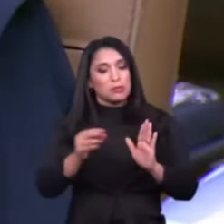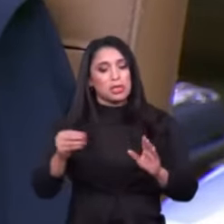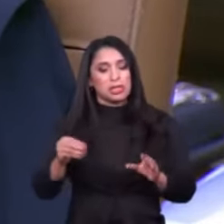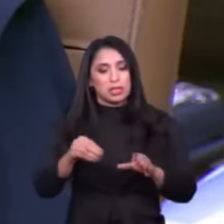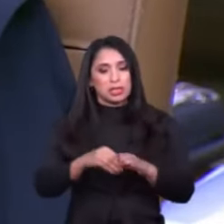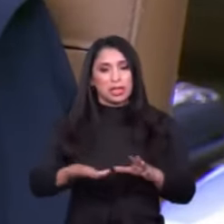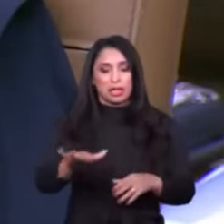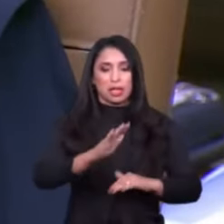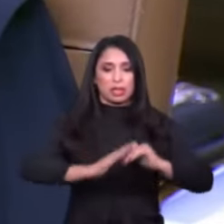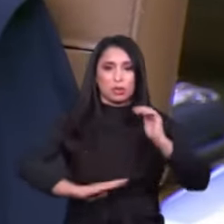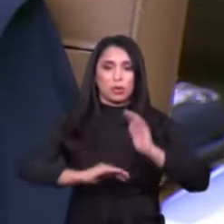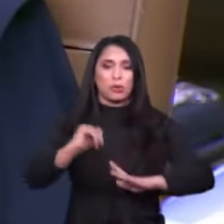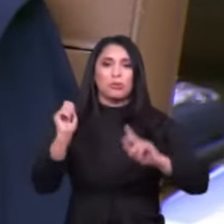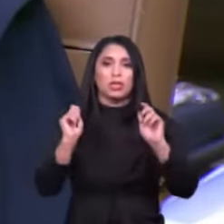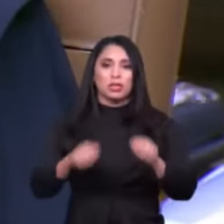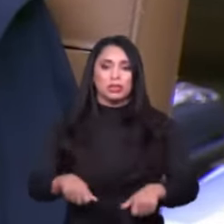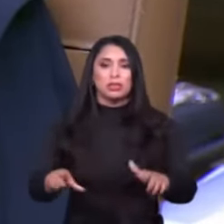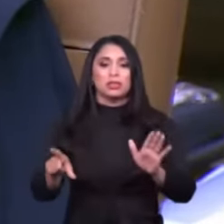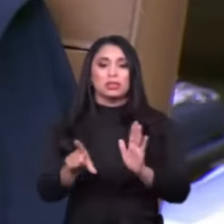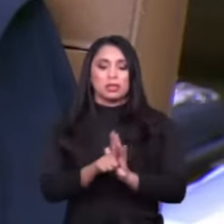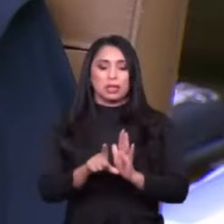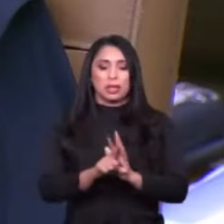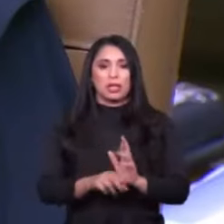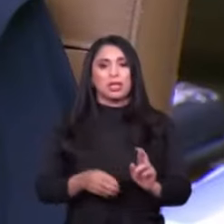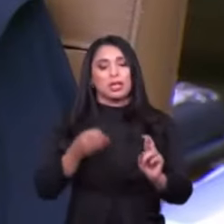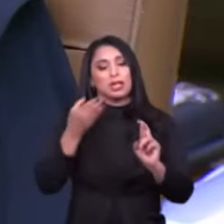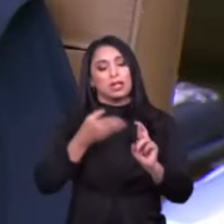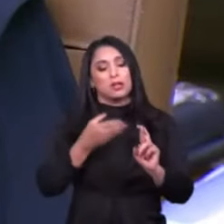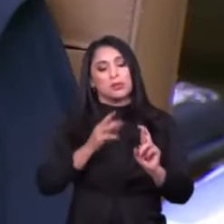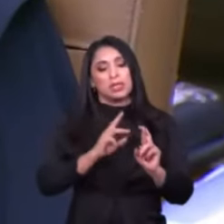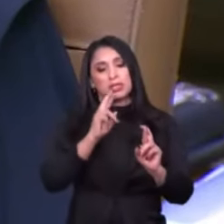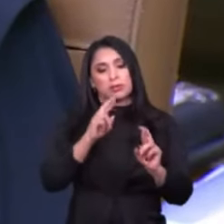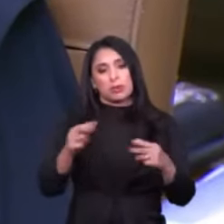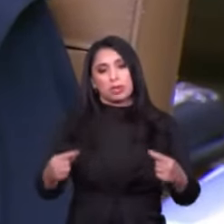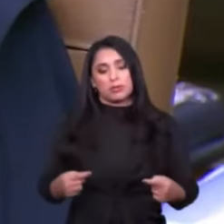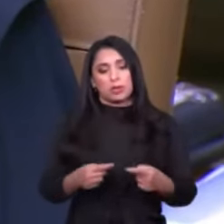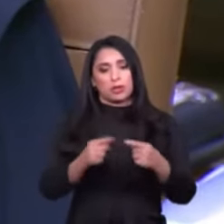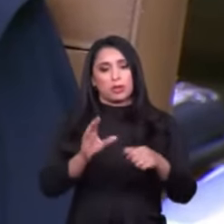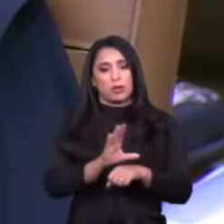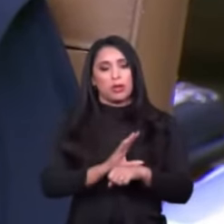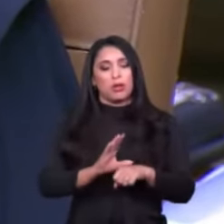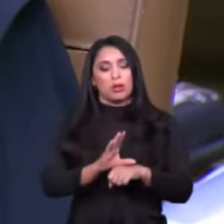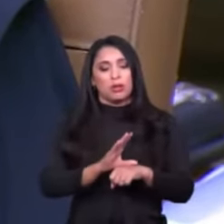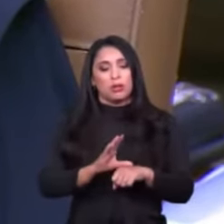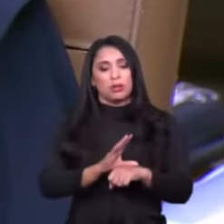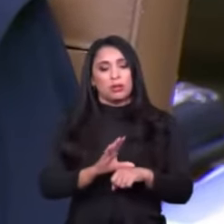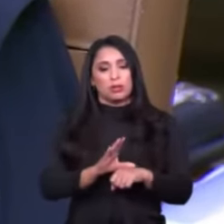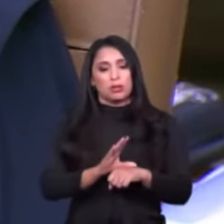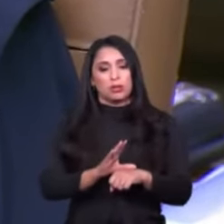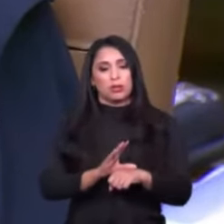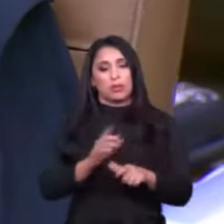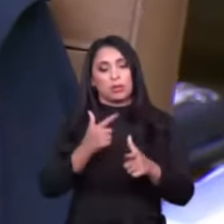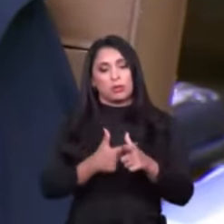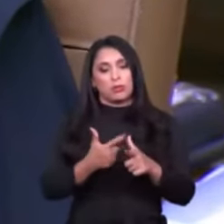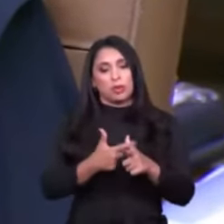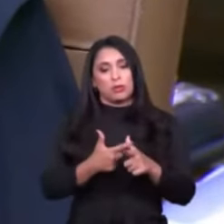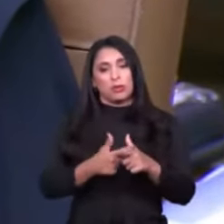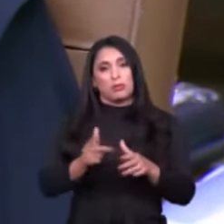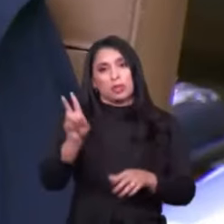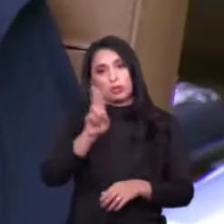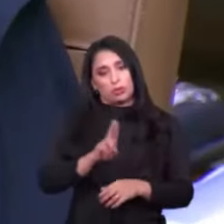campo de competência do legislador e objetivamente representa uma resposta compatível com a Constituição para o grave problema de consumo de